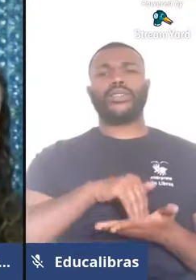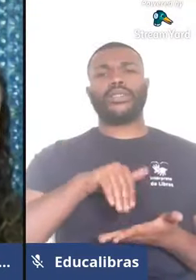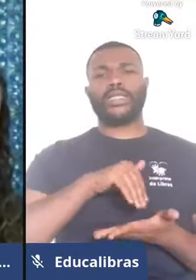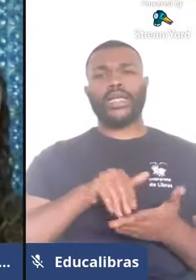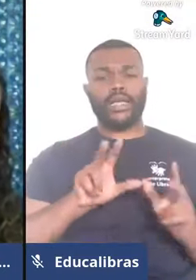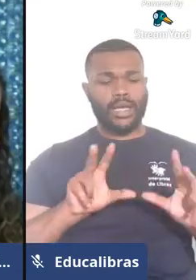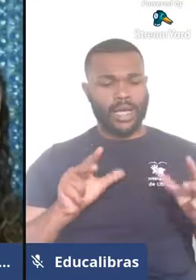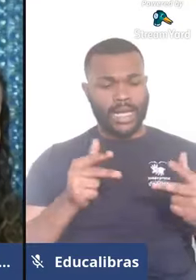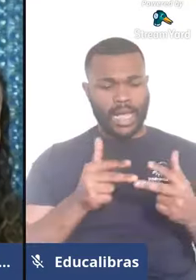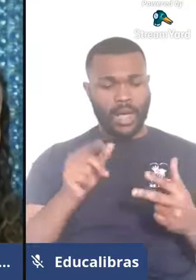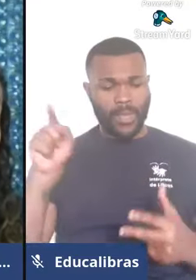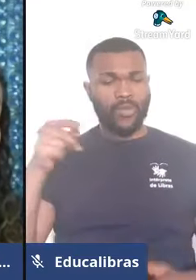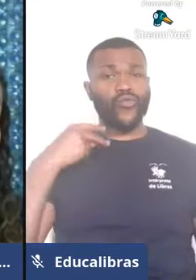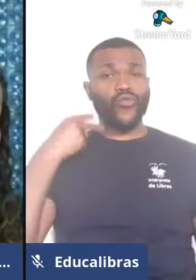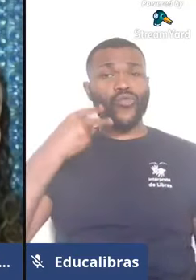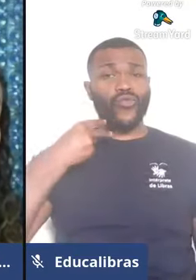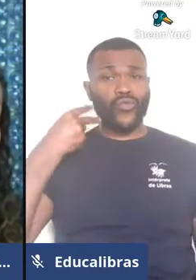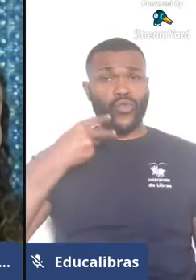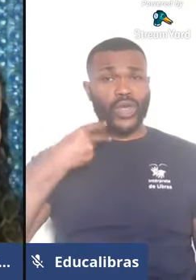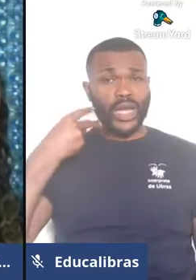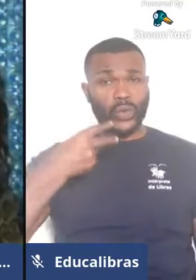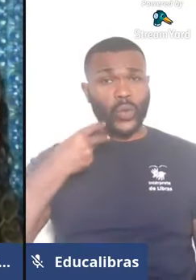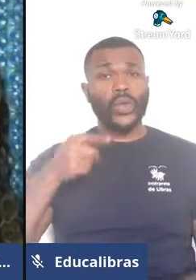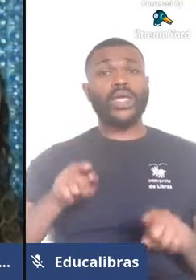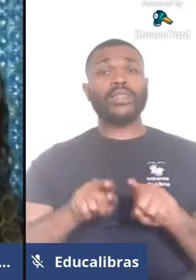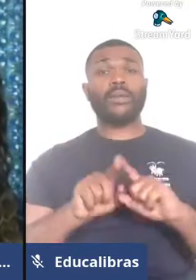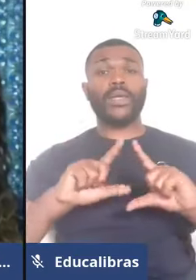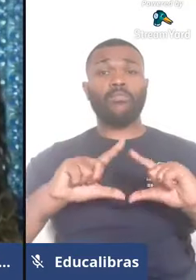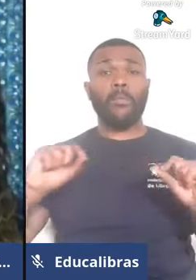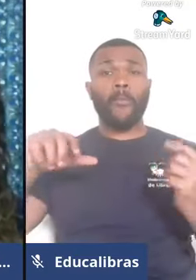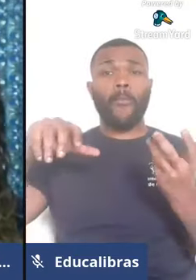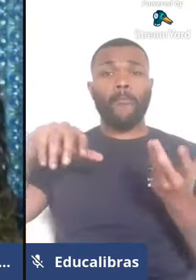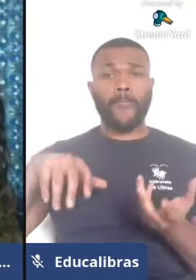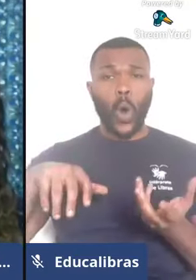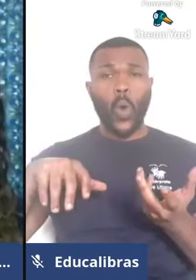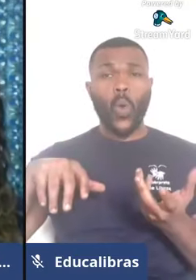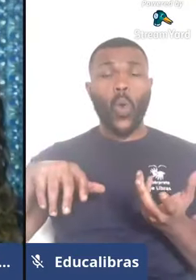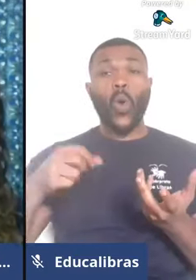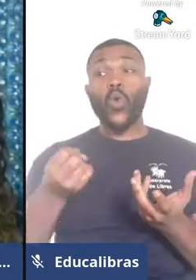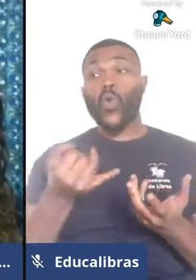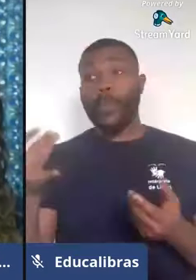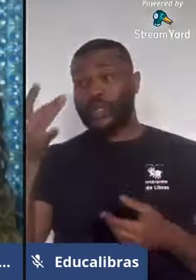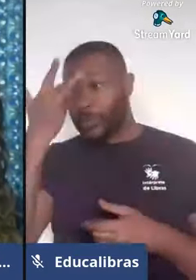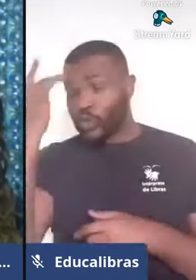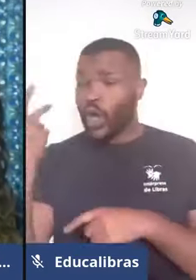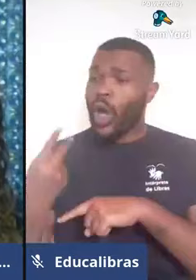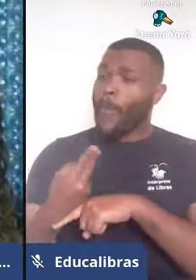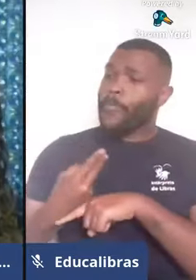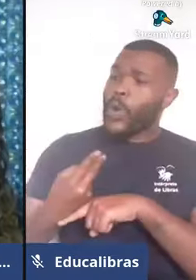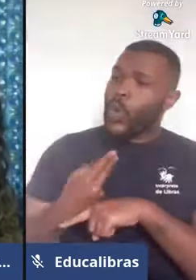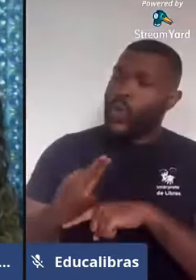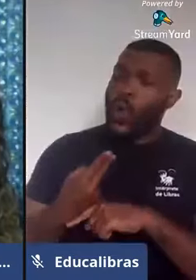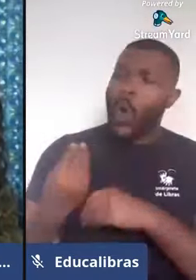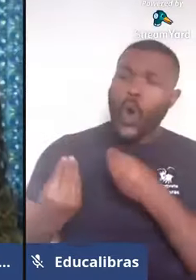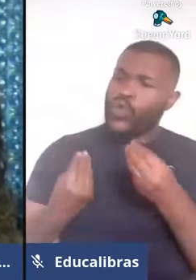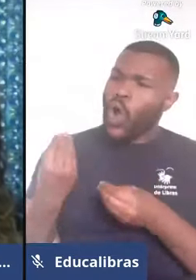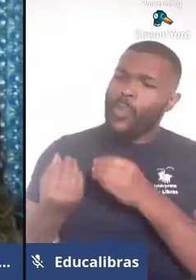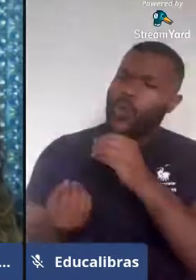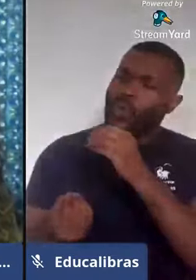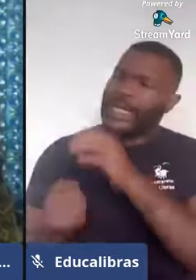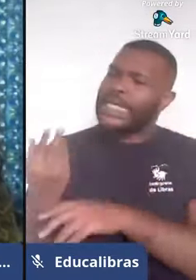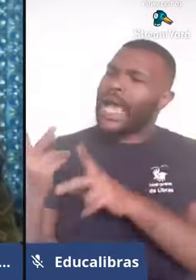dos Vereadores e na Câmara dos Deputados, muita gente buscando a gente para saber como criar um órgão desse dentro da